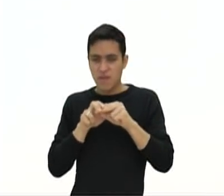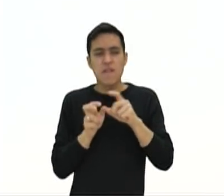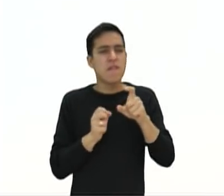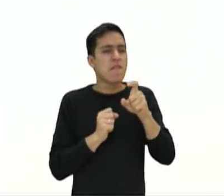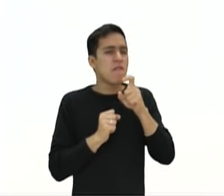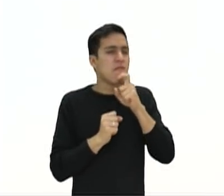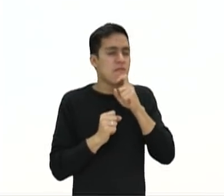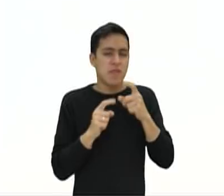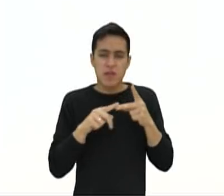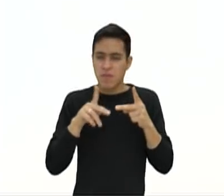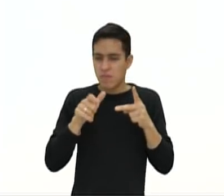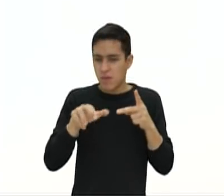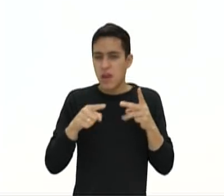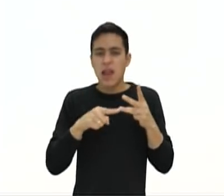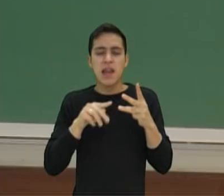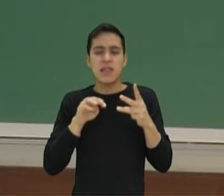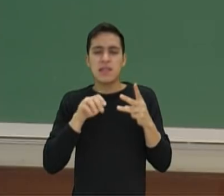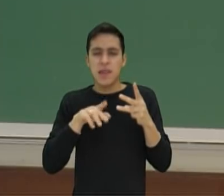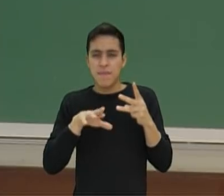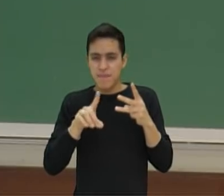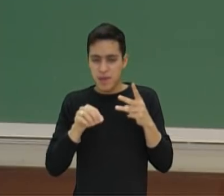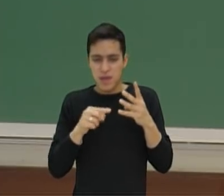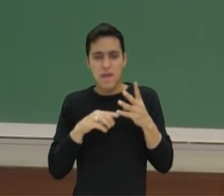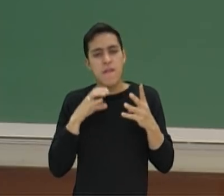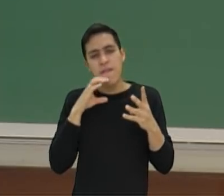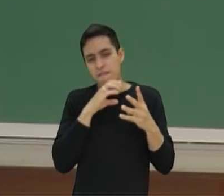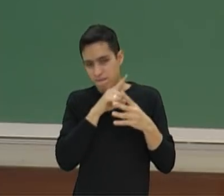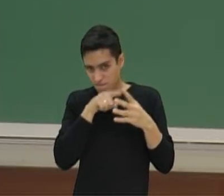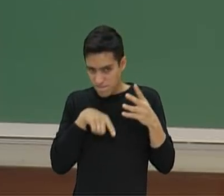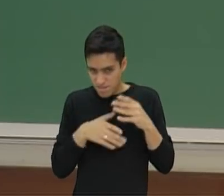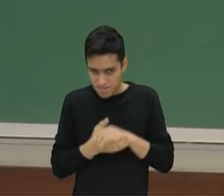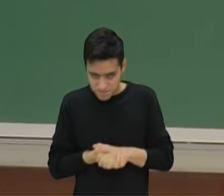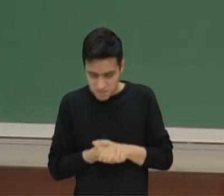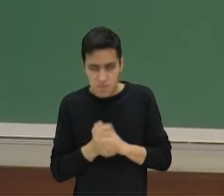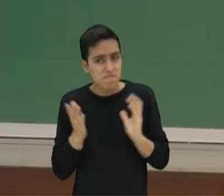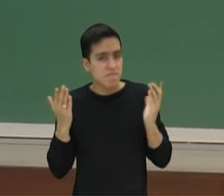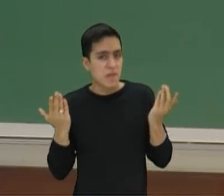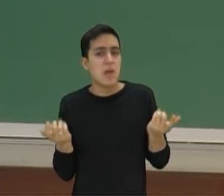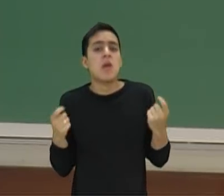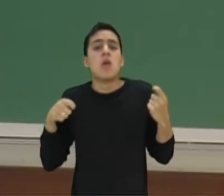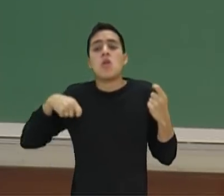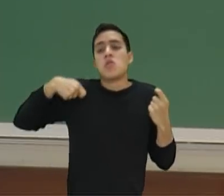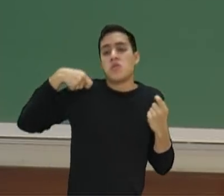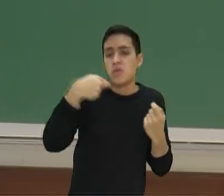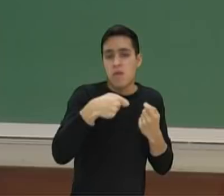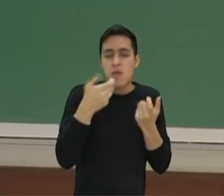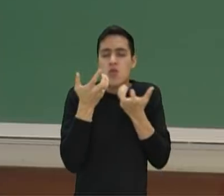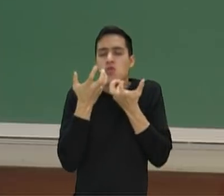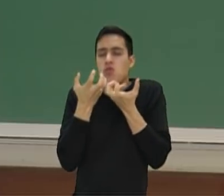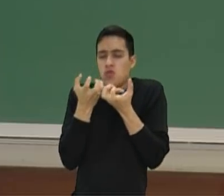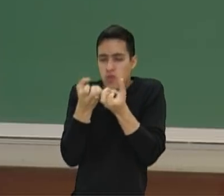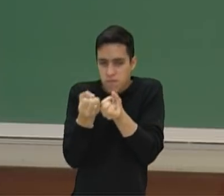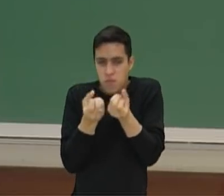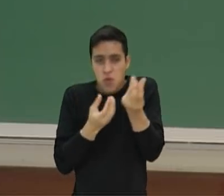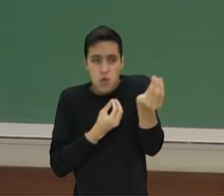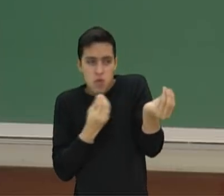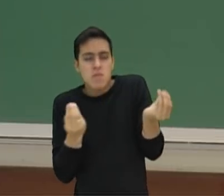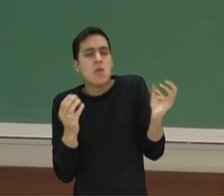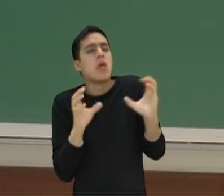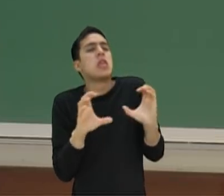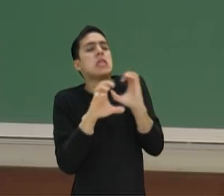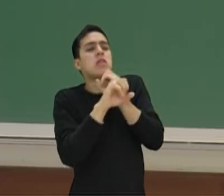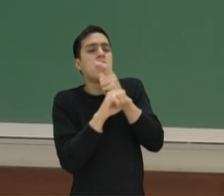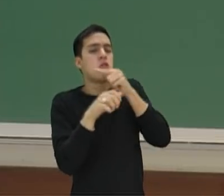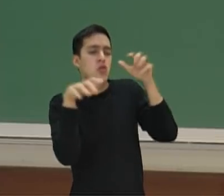frio, temperado e quente. Já com relação à umidade, ou seja, a quantidade de chuvas que